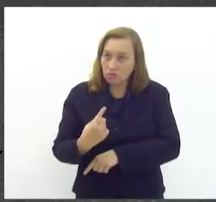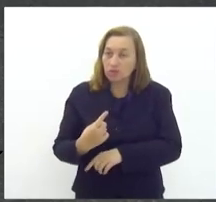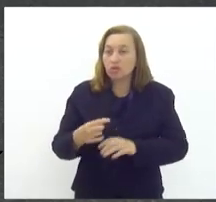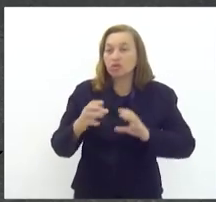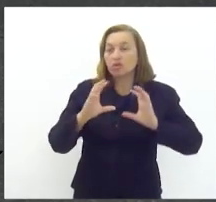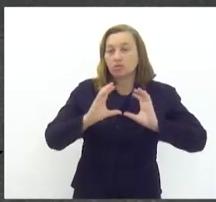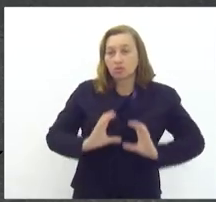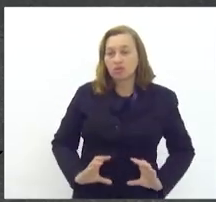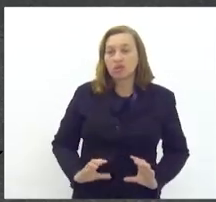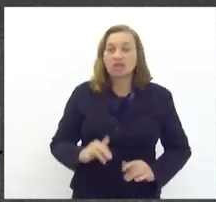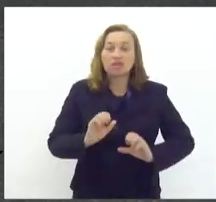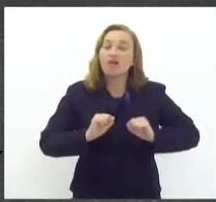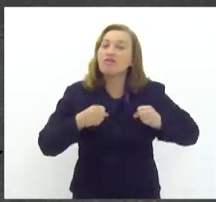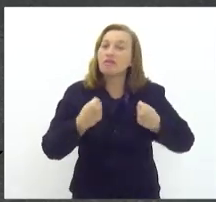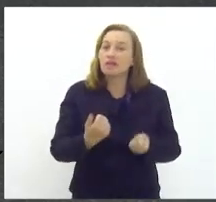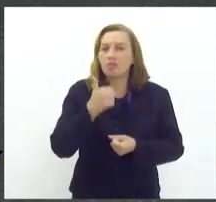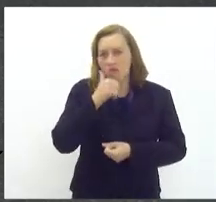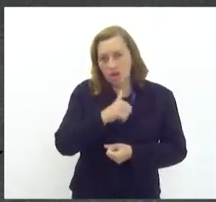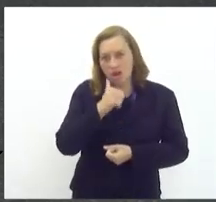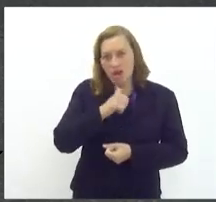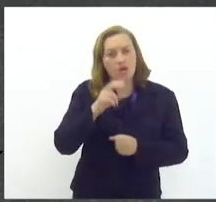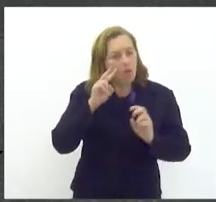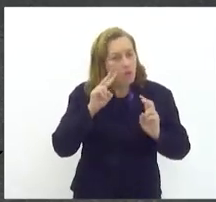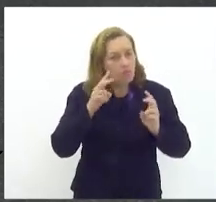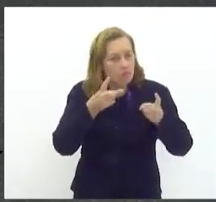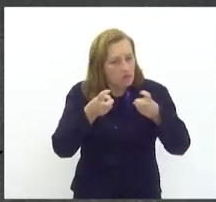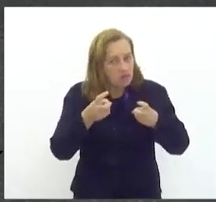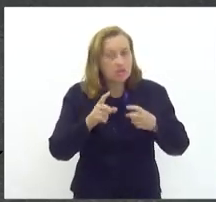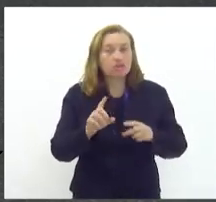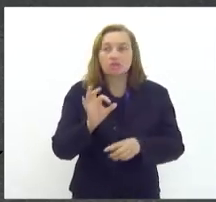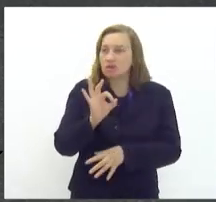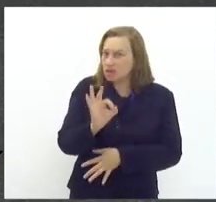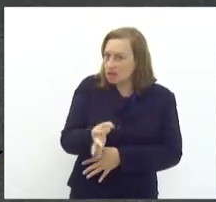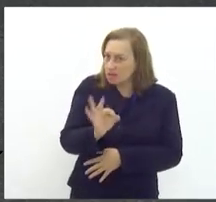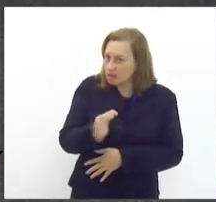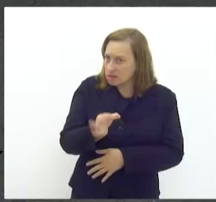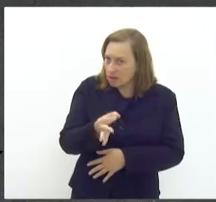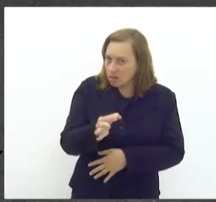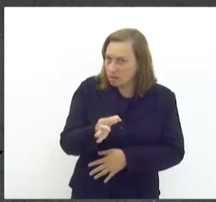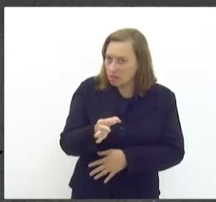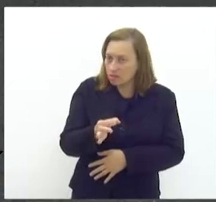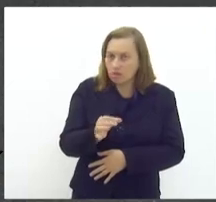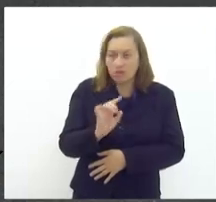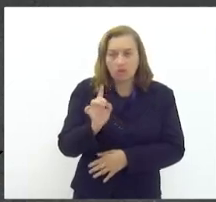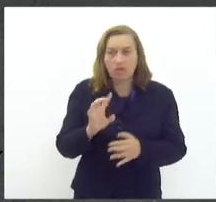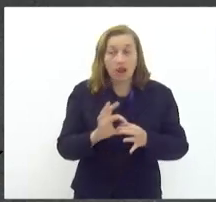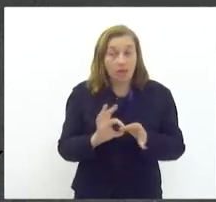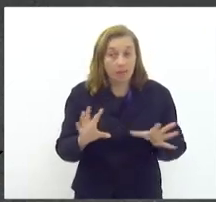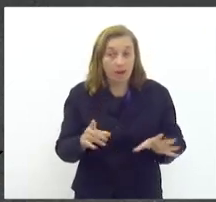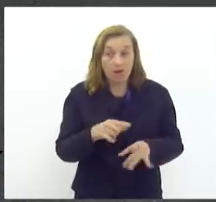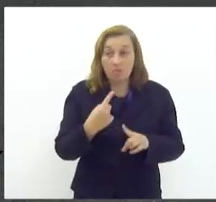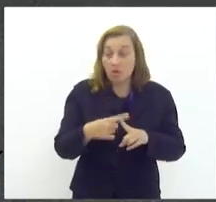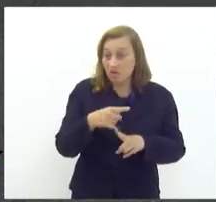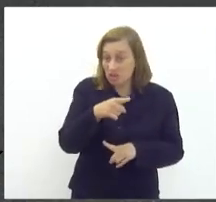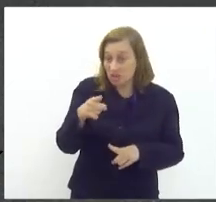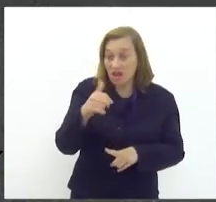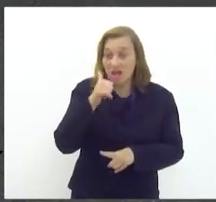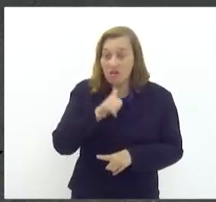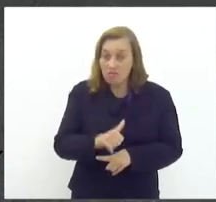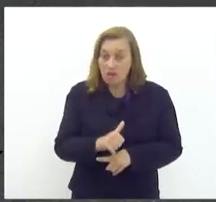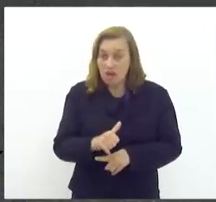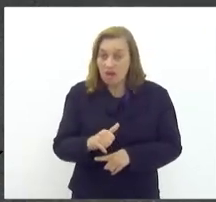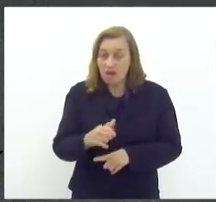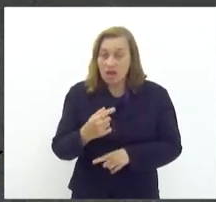não é a gente presta atenção nisso e é evidente que não tá autorizado Porque você é uma mulher